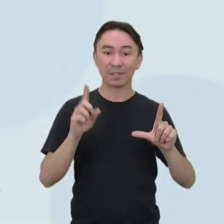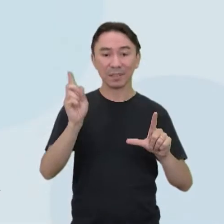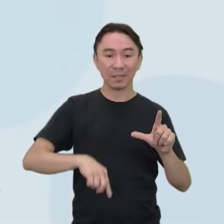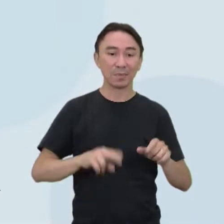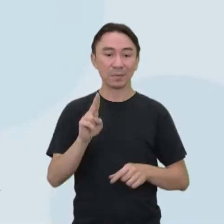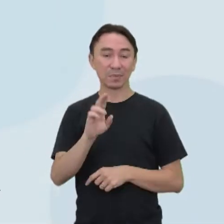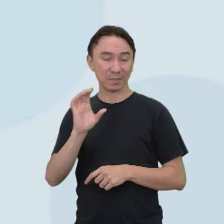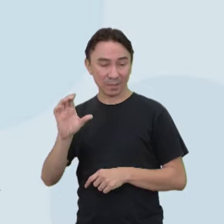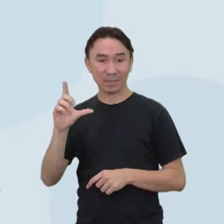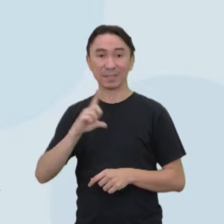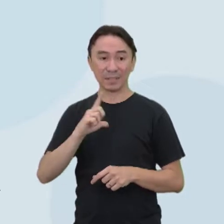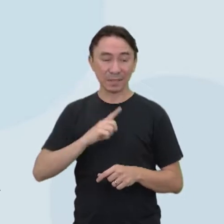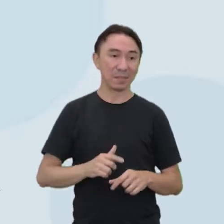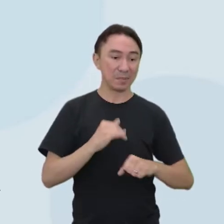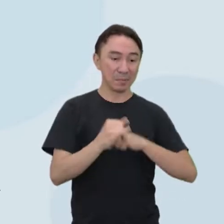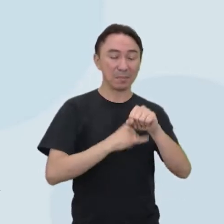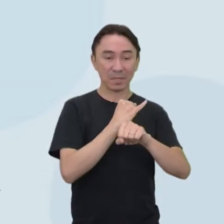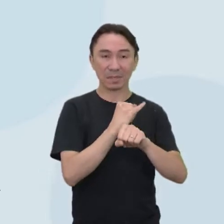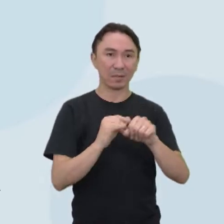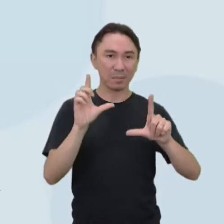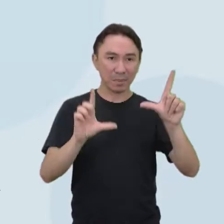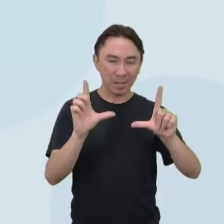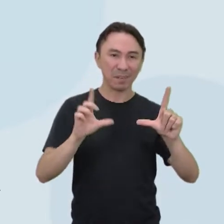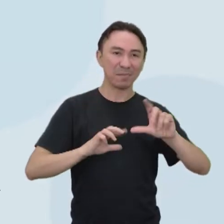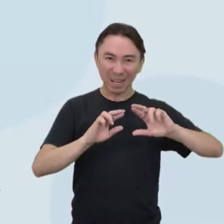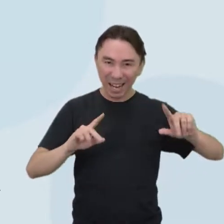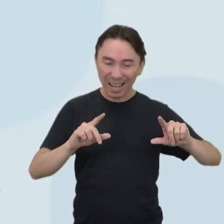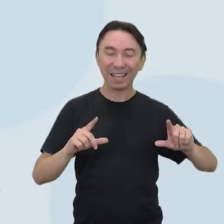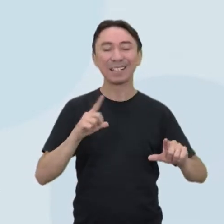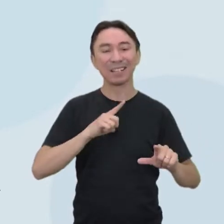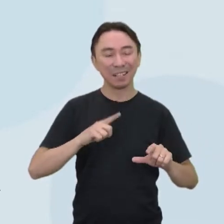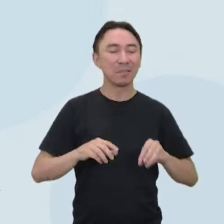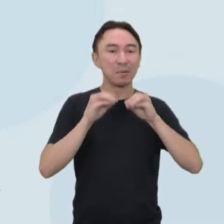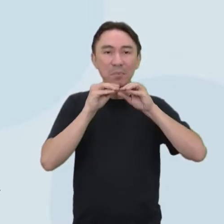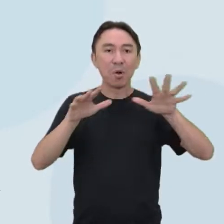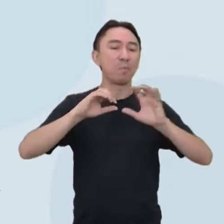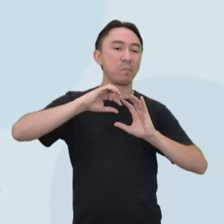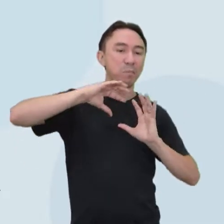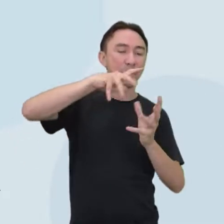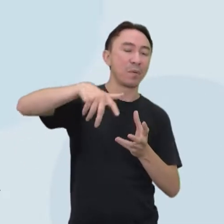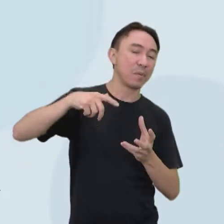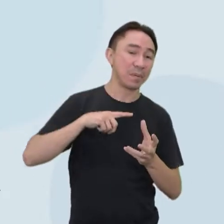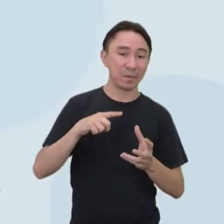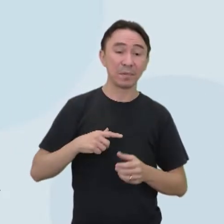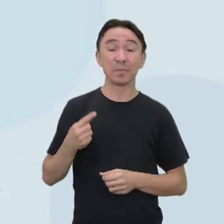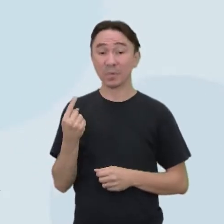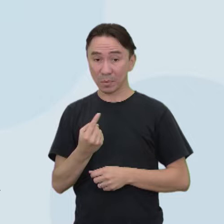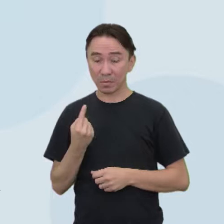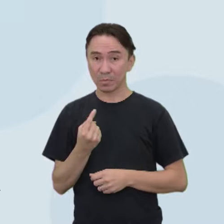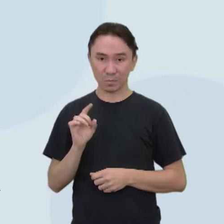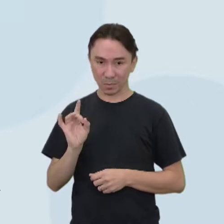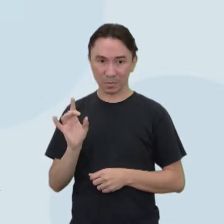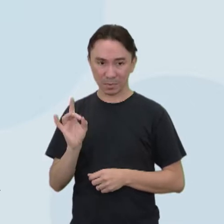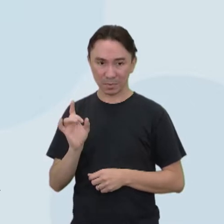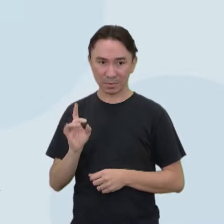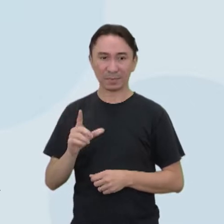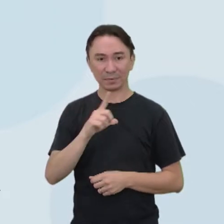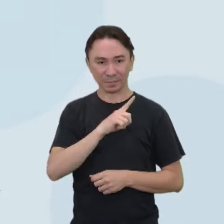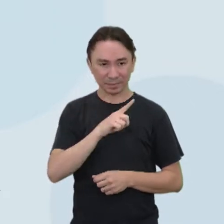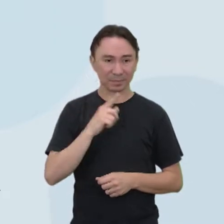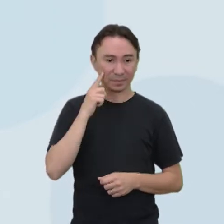Internacional, tá certo? Olha só, de olho na integração. Eu não estou sozinho. Laboratório de Produção Jornalística, professor Mauro